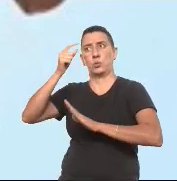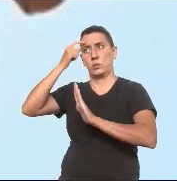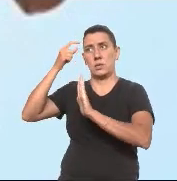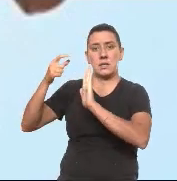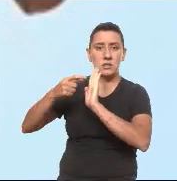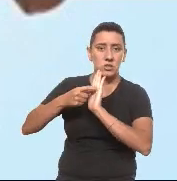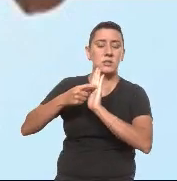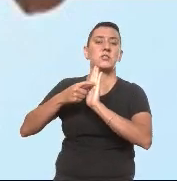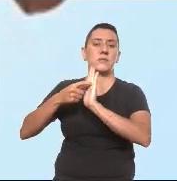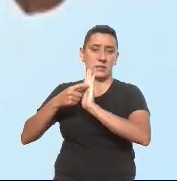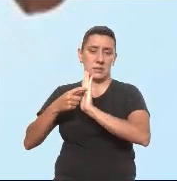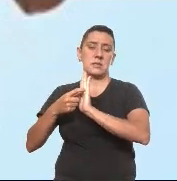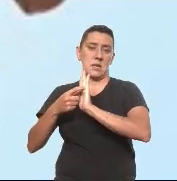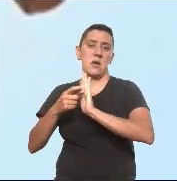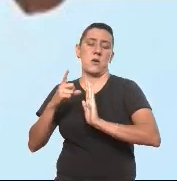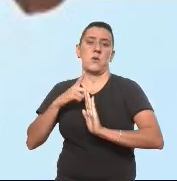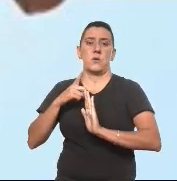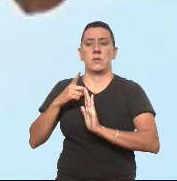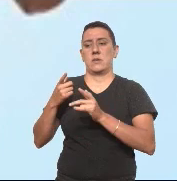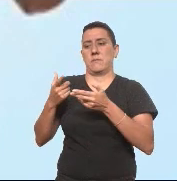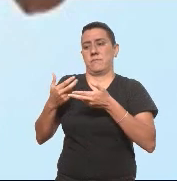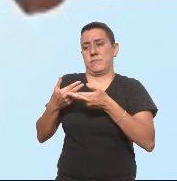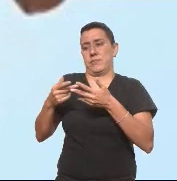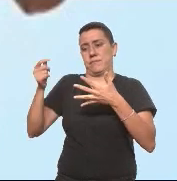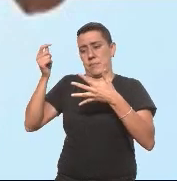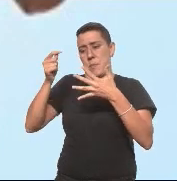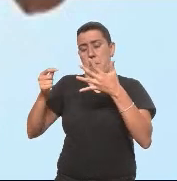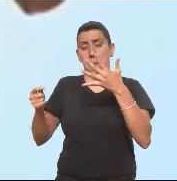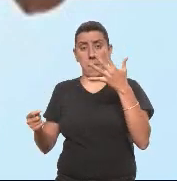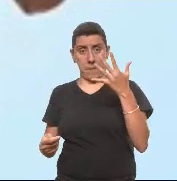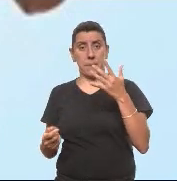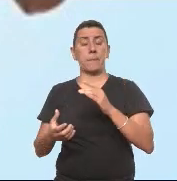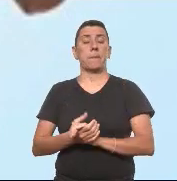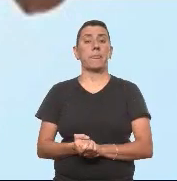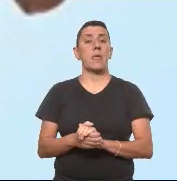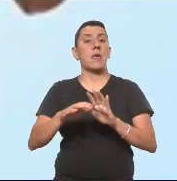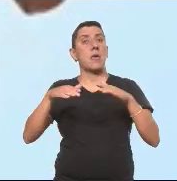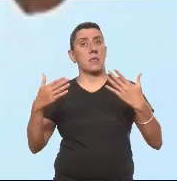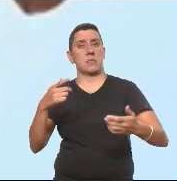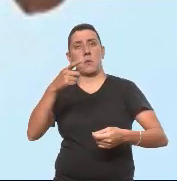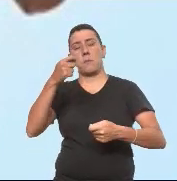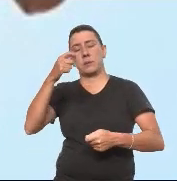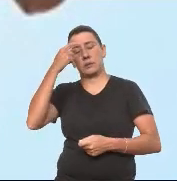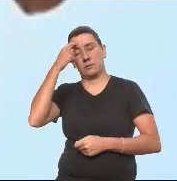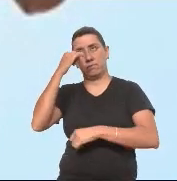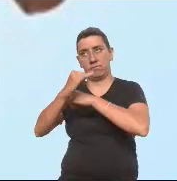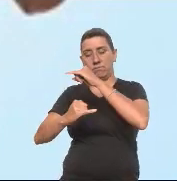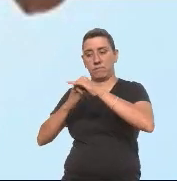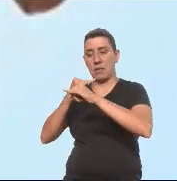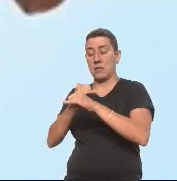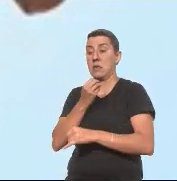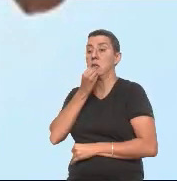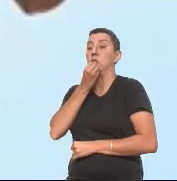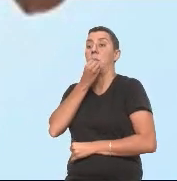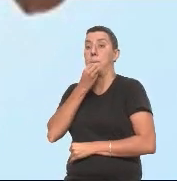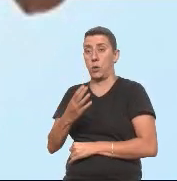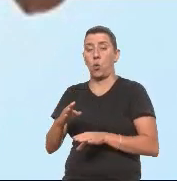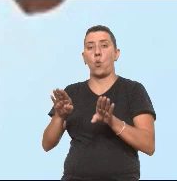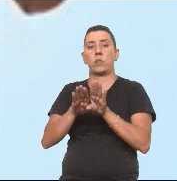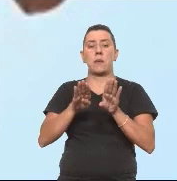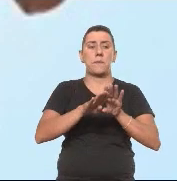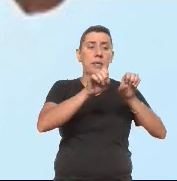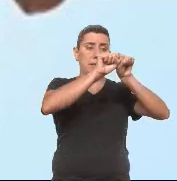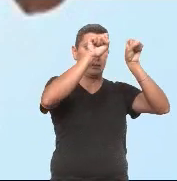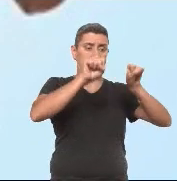Artificial processamento de altíssima qualidade e assim por diante Então eu tenho que ter uma boa conectividade mas também precisa ter uma boa